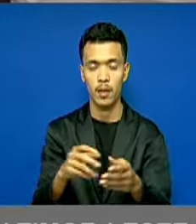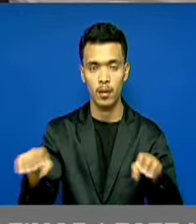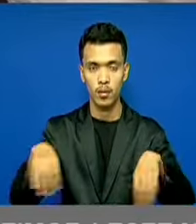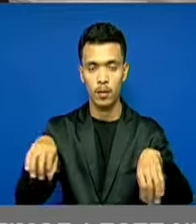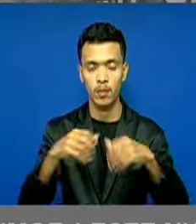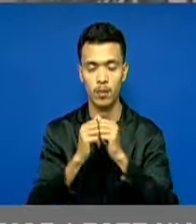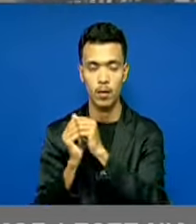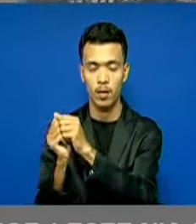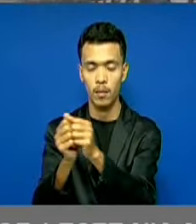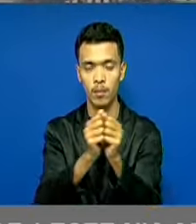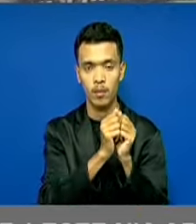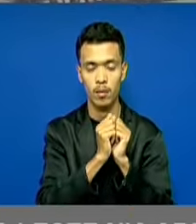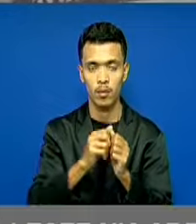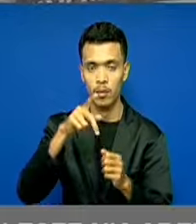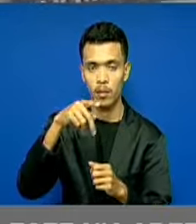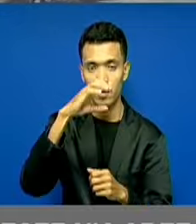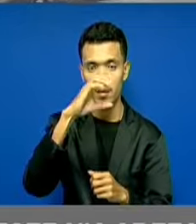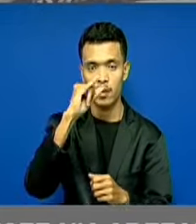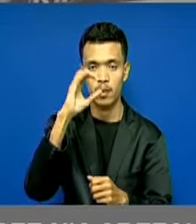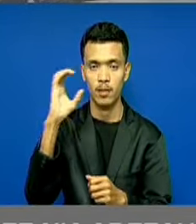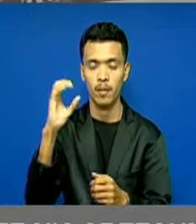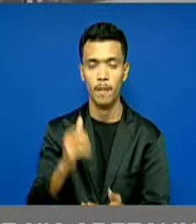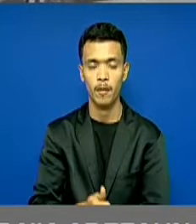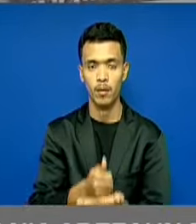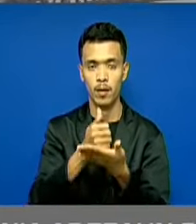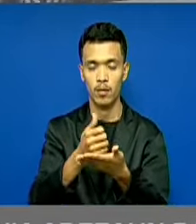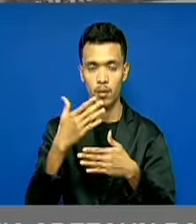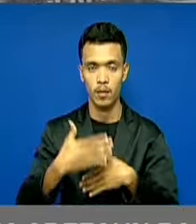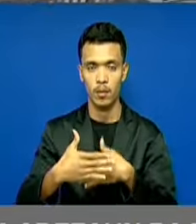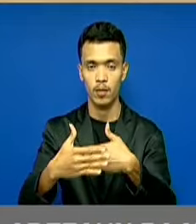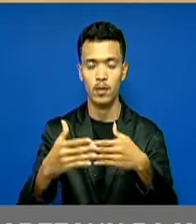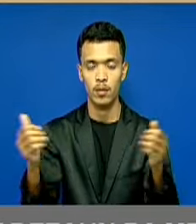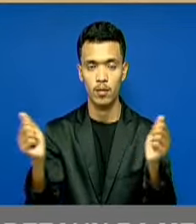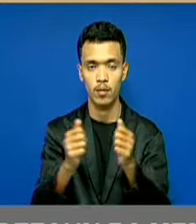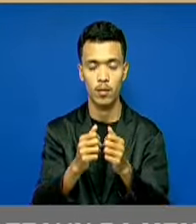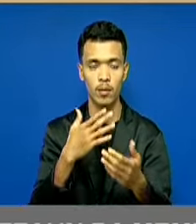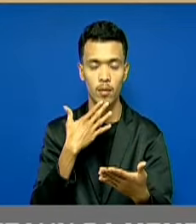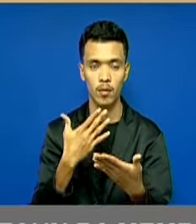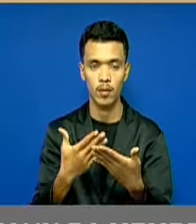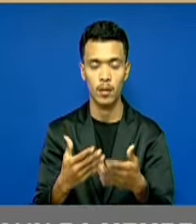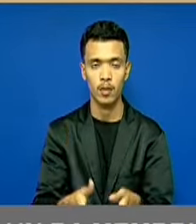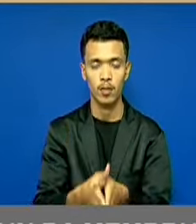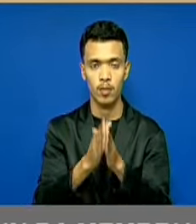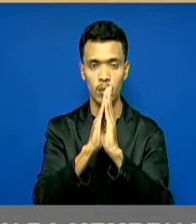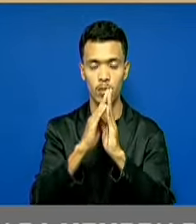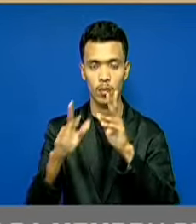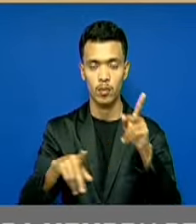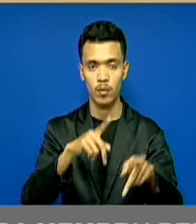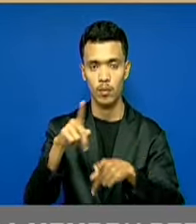kopera ho pesik no autoridade polícia ho di facilita processo la o ho dia. Husu ba komunidade sira no